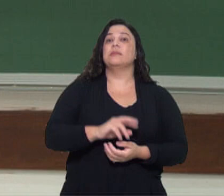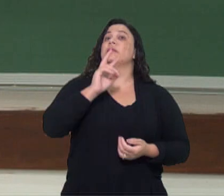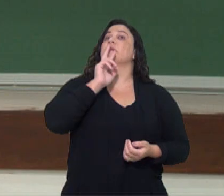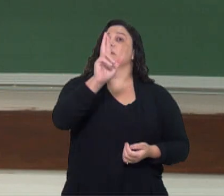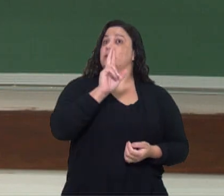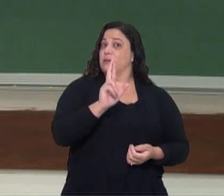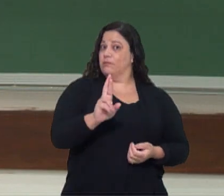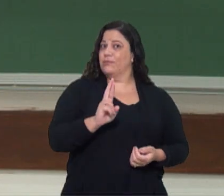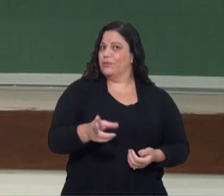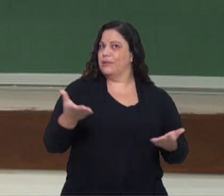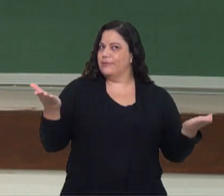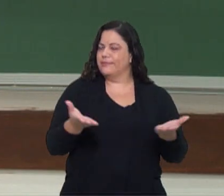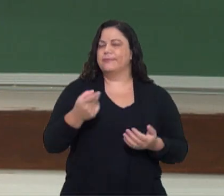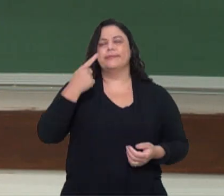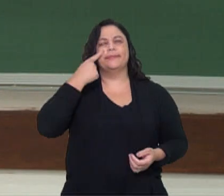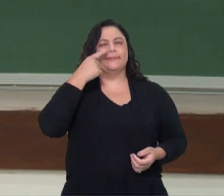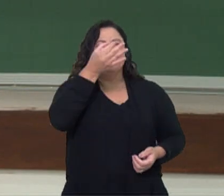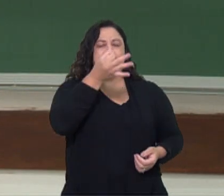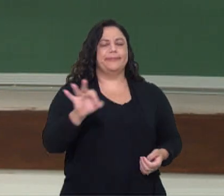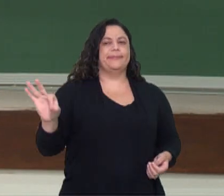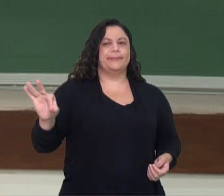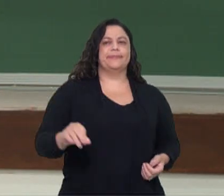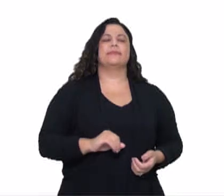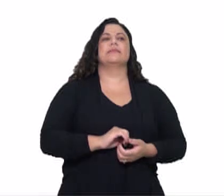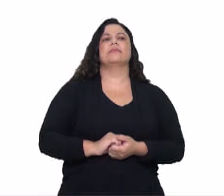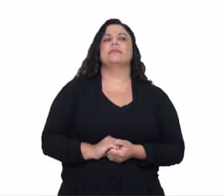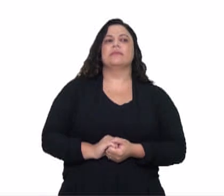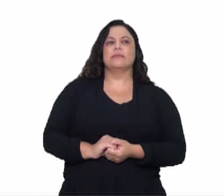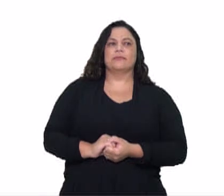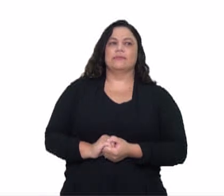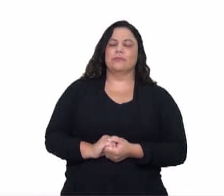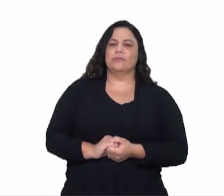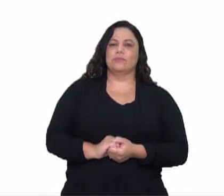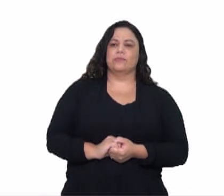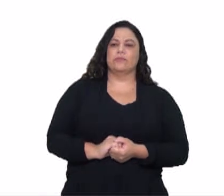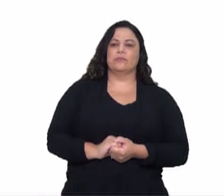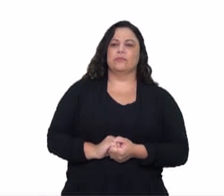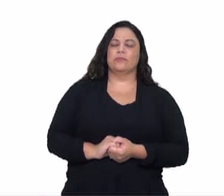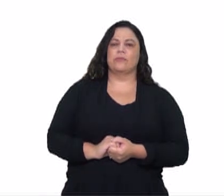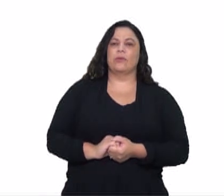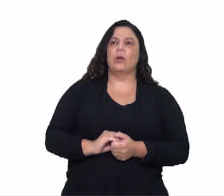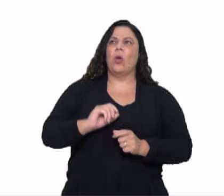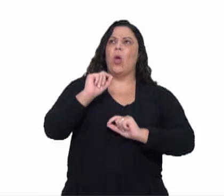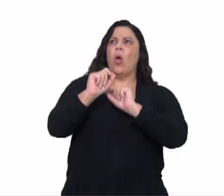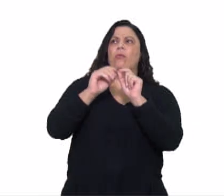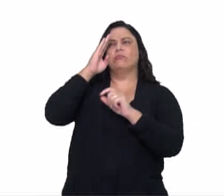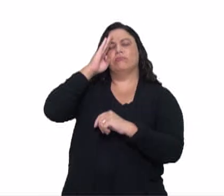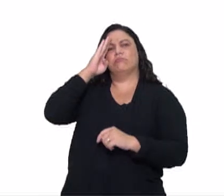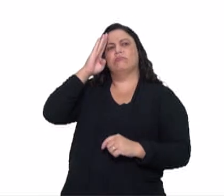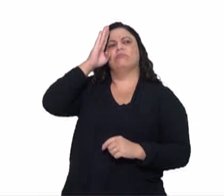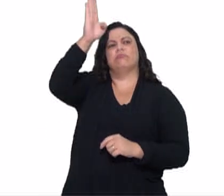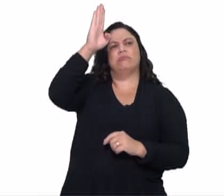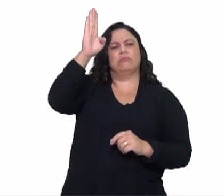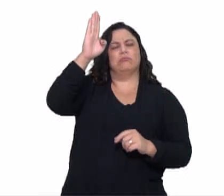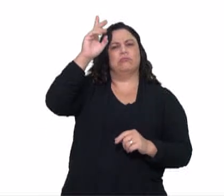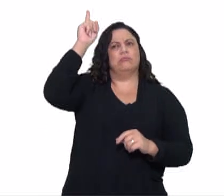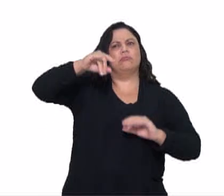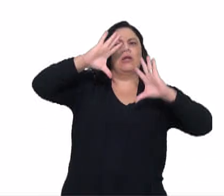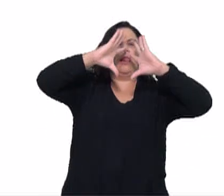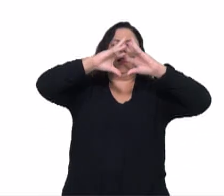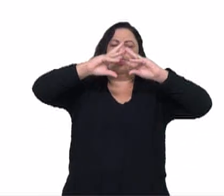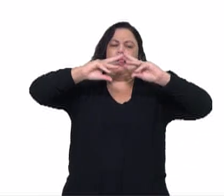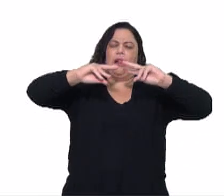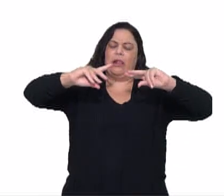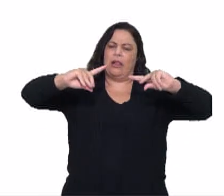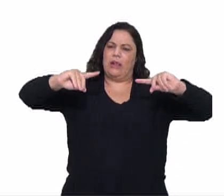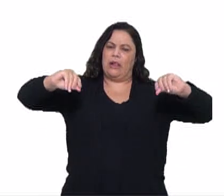Responder? Vamos ver se está certo. Então, o fato principal, qual que é? É o derretimento de uma